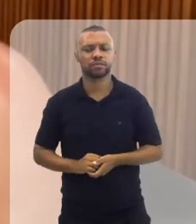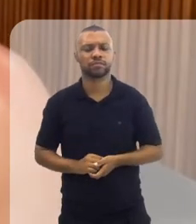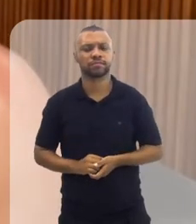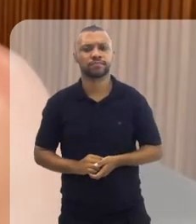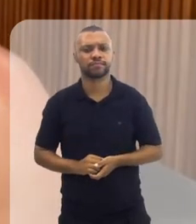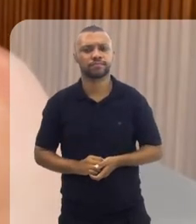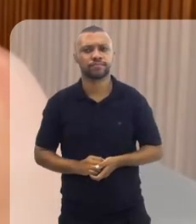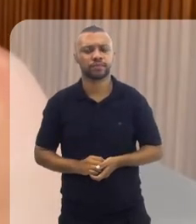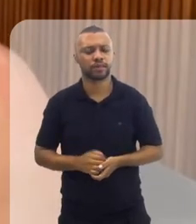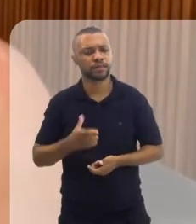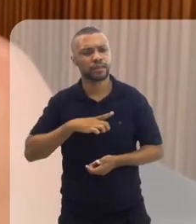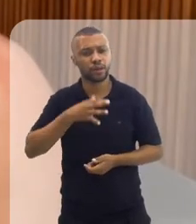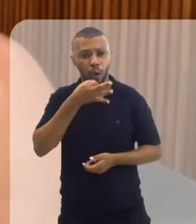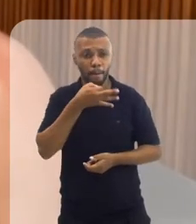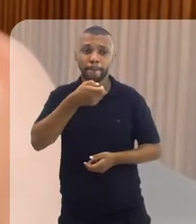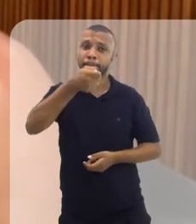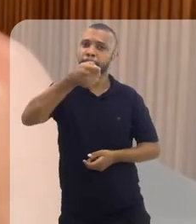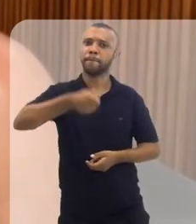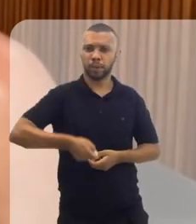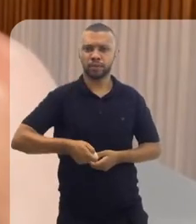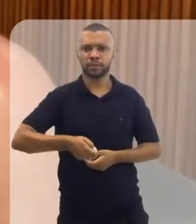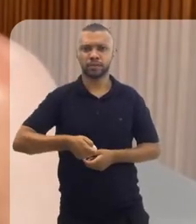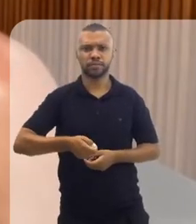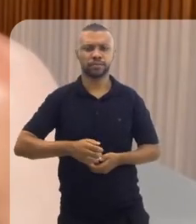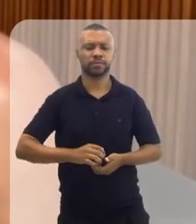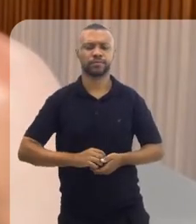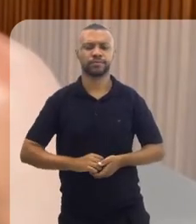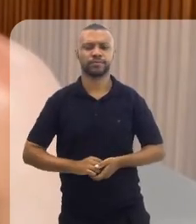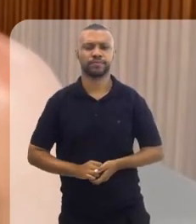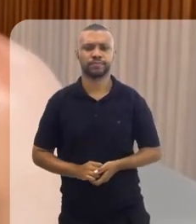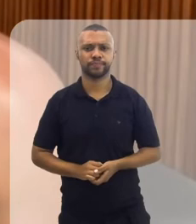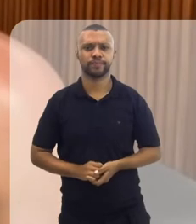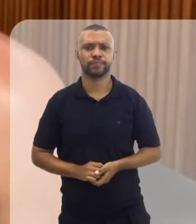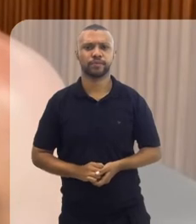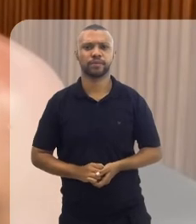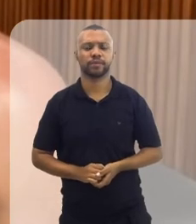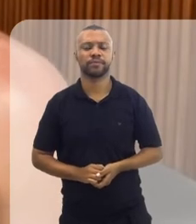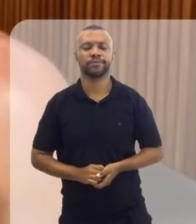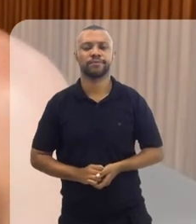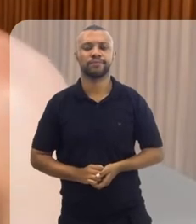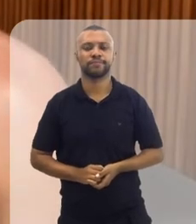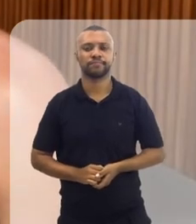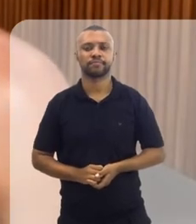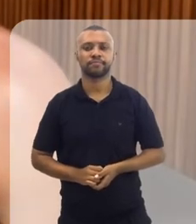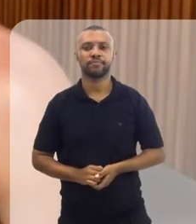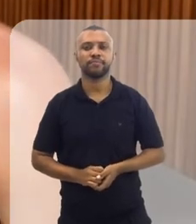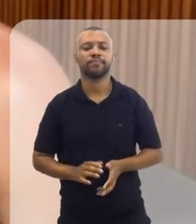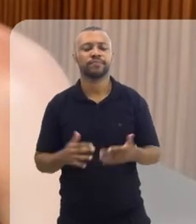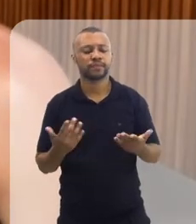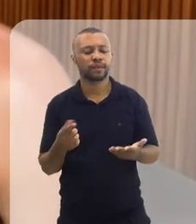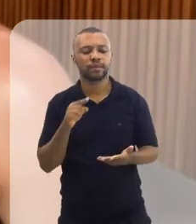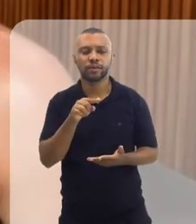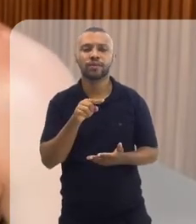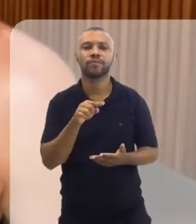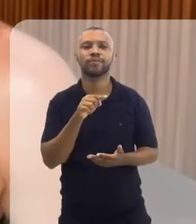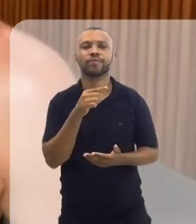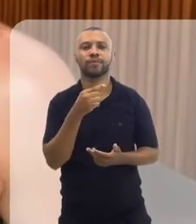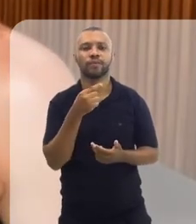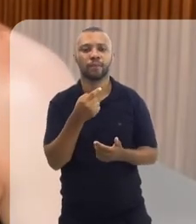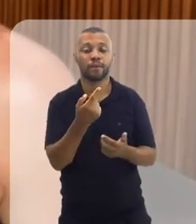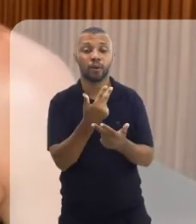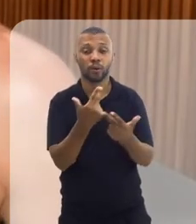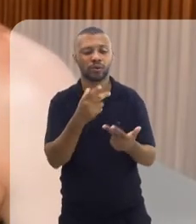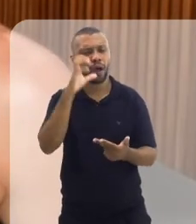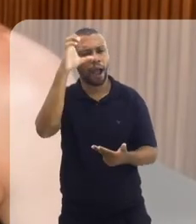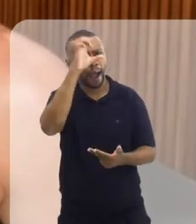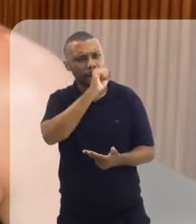sabe? Se posicionaria. Me posicionaria, com certeza. Isso foi